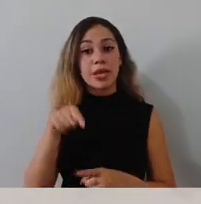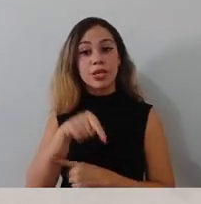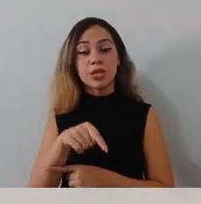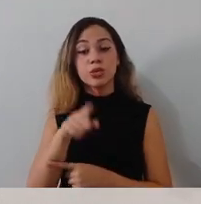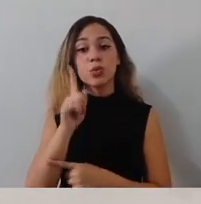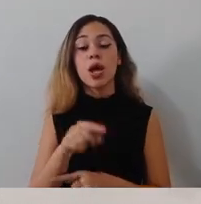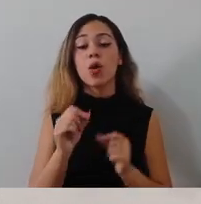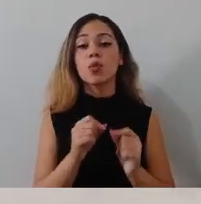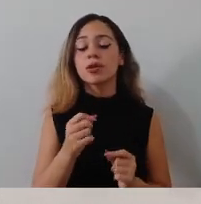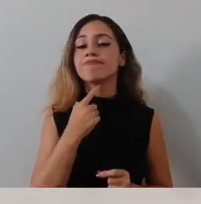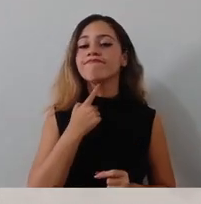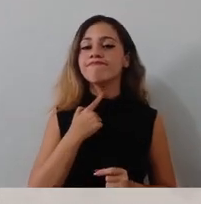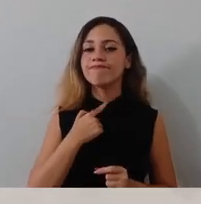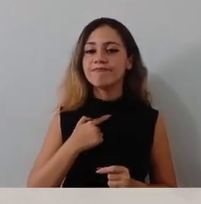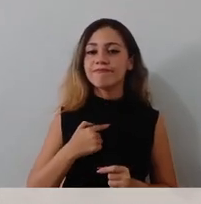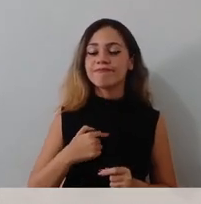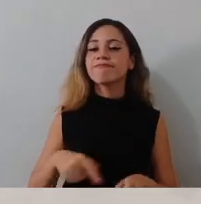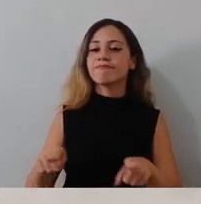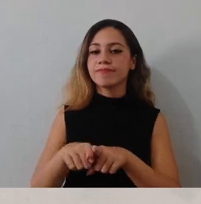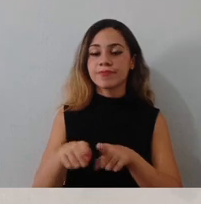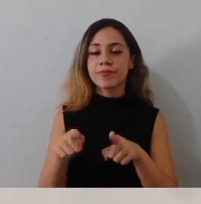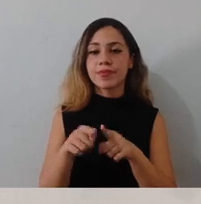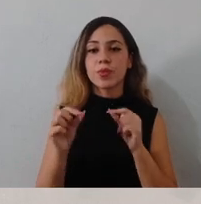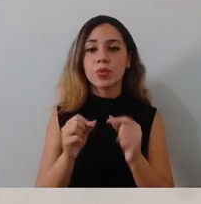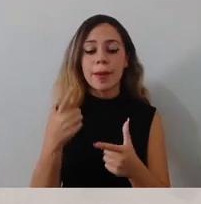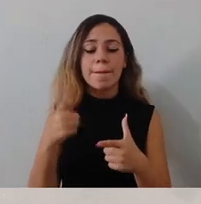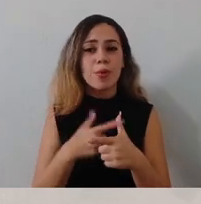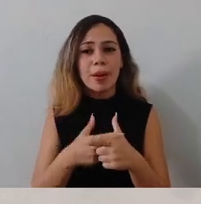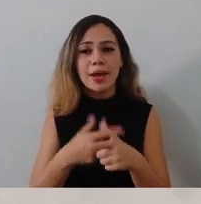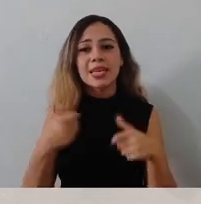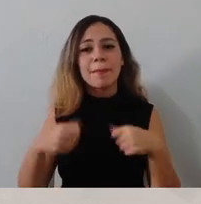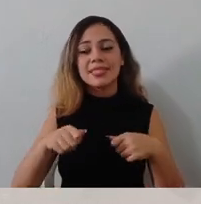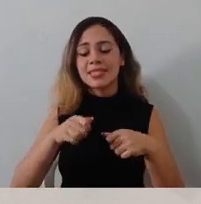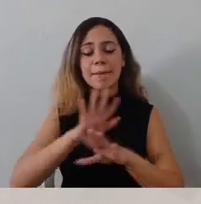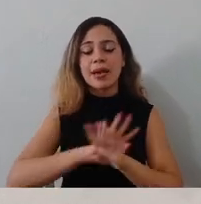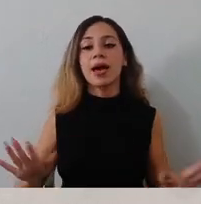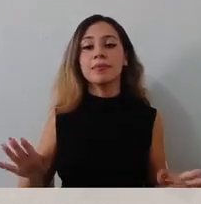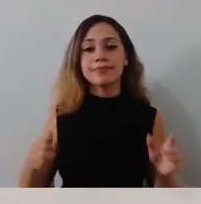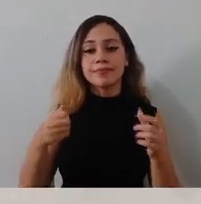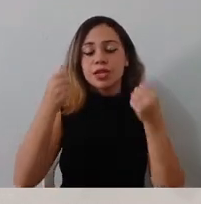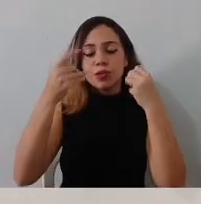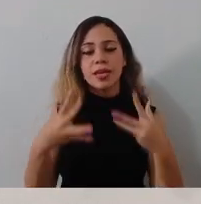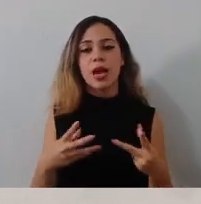Isso é um desejo de sanar essa problemática? O que é esse protocolo? Explica para as